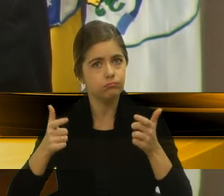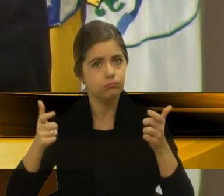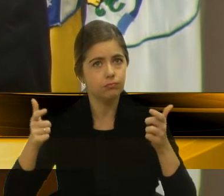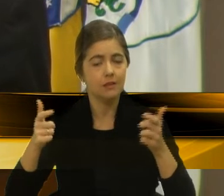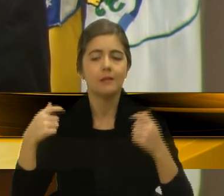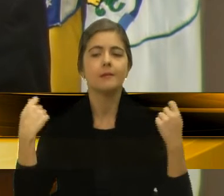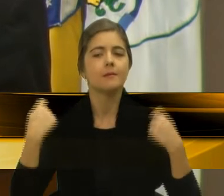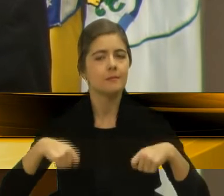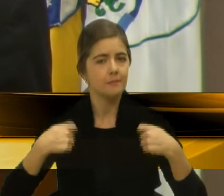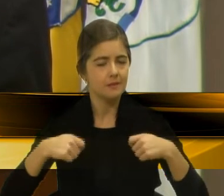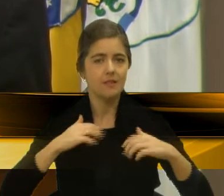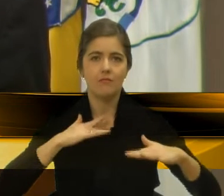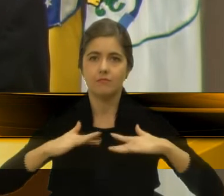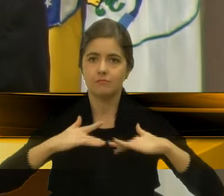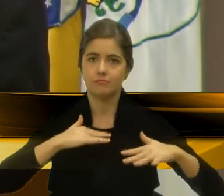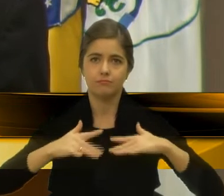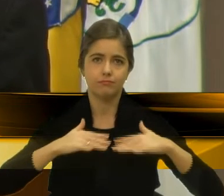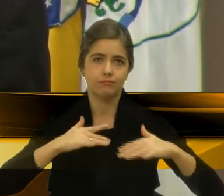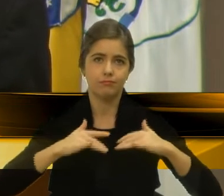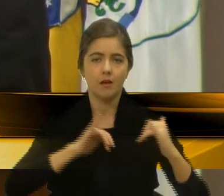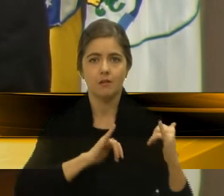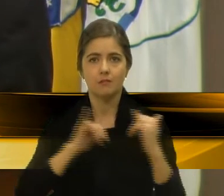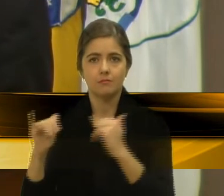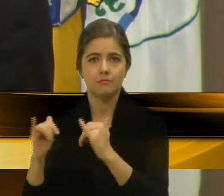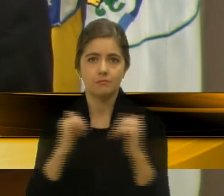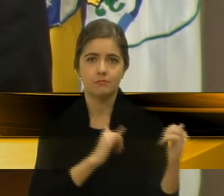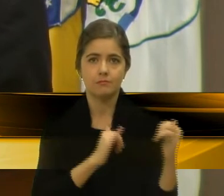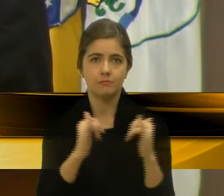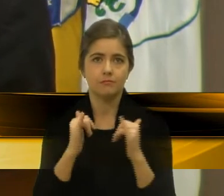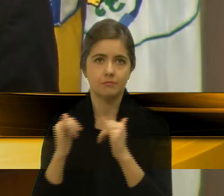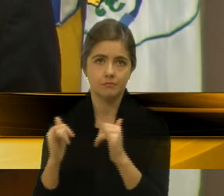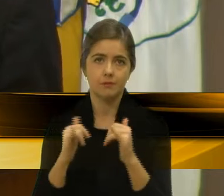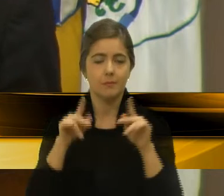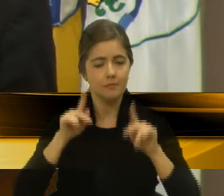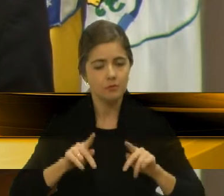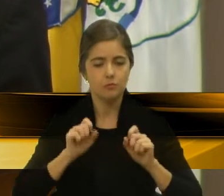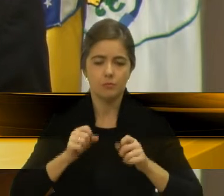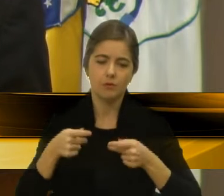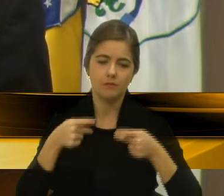necessitando de mobilidade constante para seus moradores e visitantes.